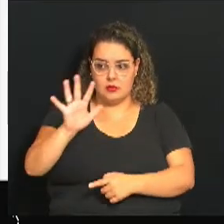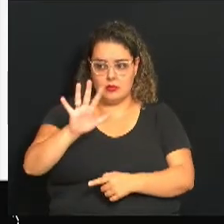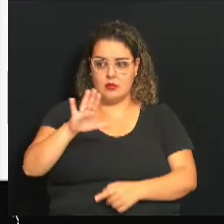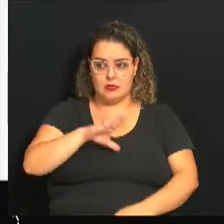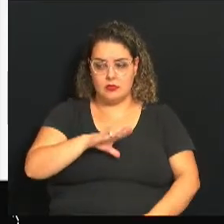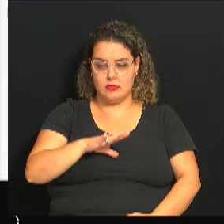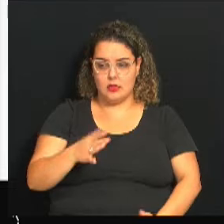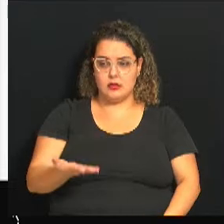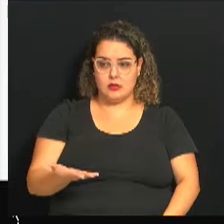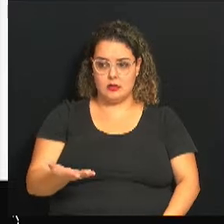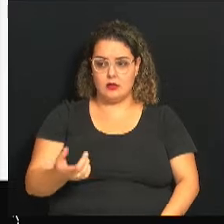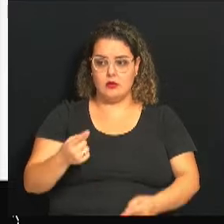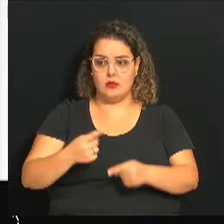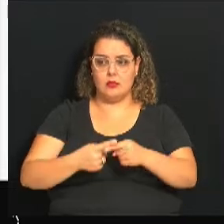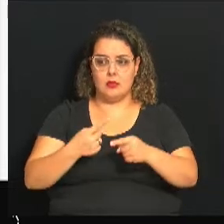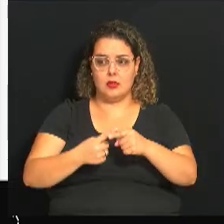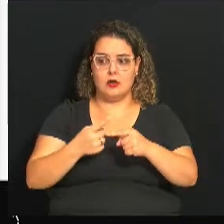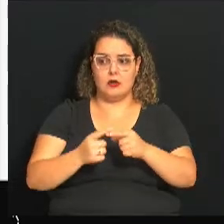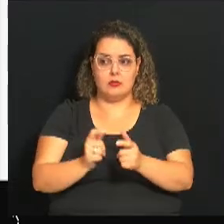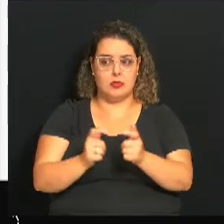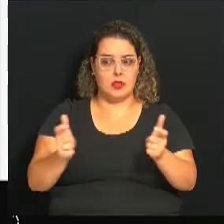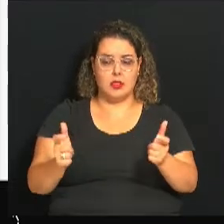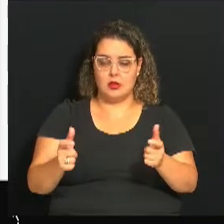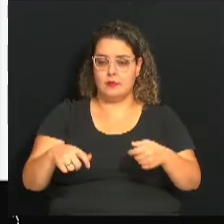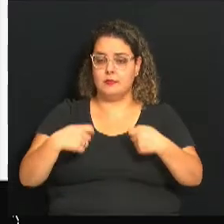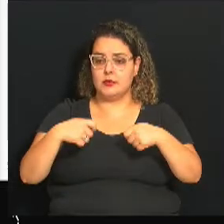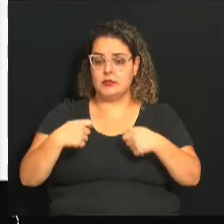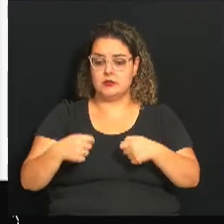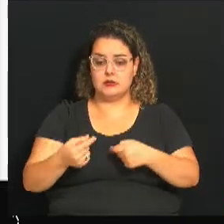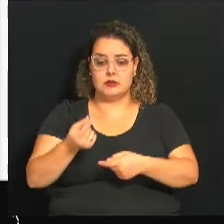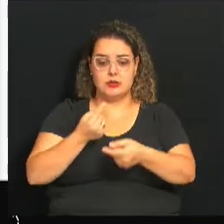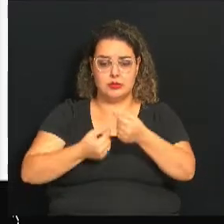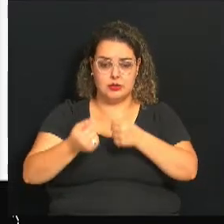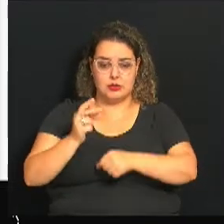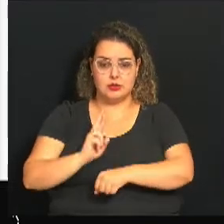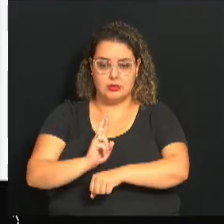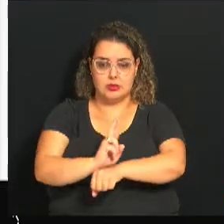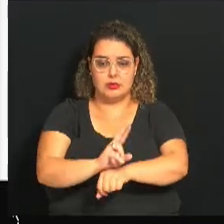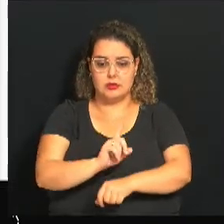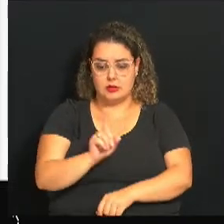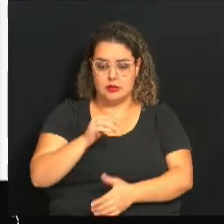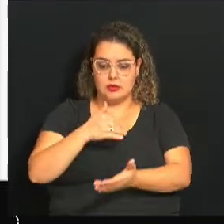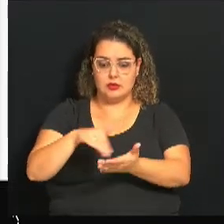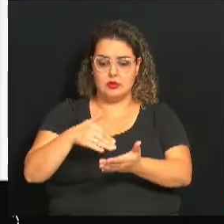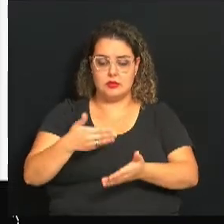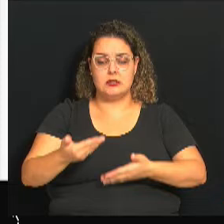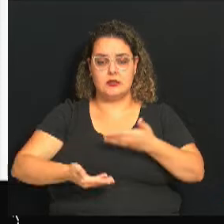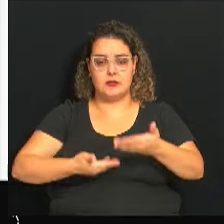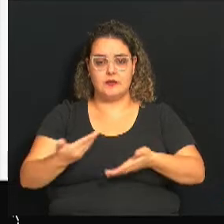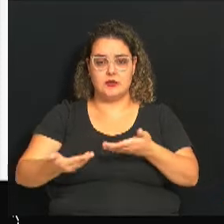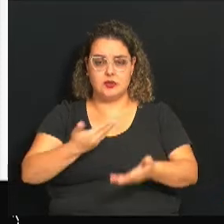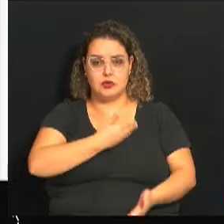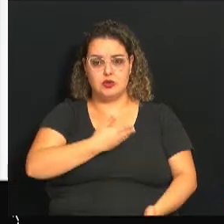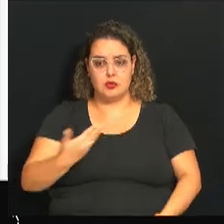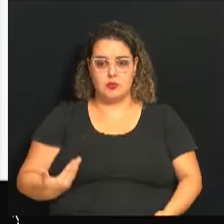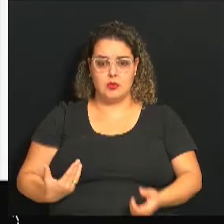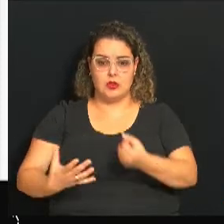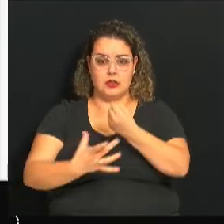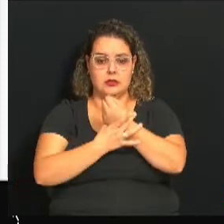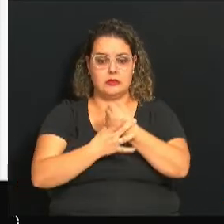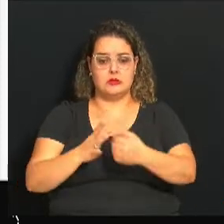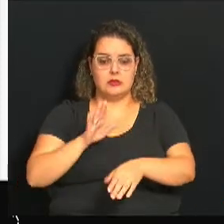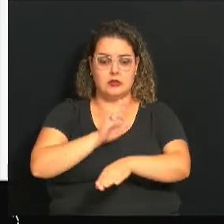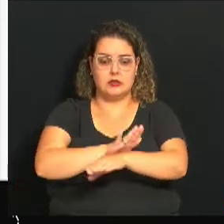municipais, porque muitos disso depende de recursos, não só na Secretaria de Serviços Públicos, mas na segurança, na assistência